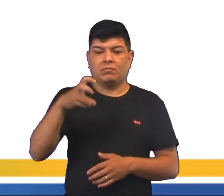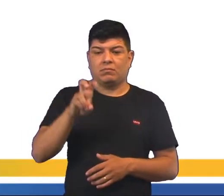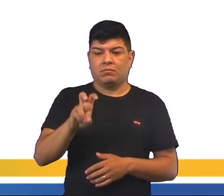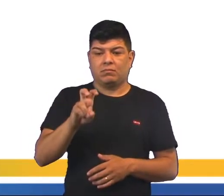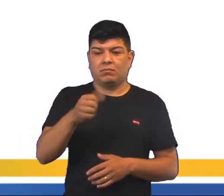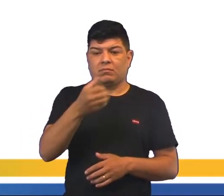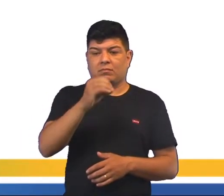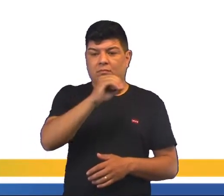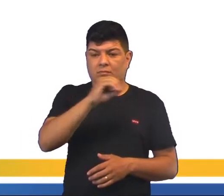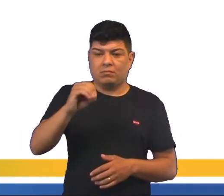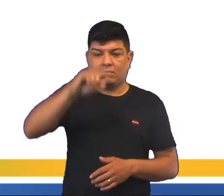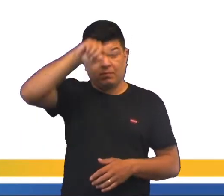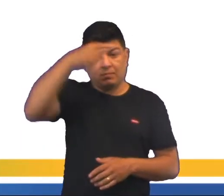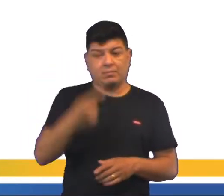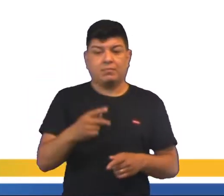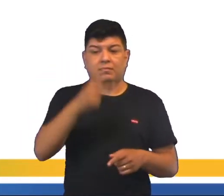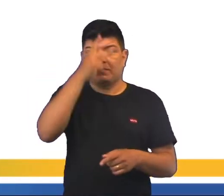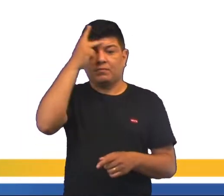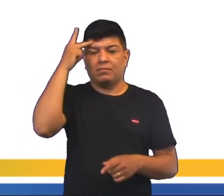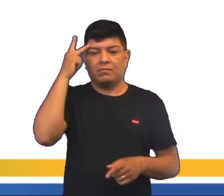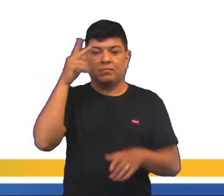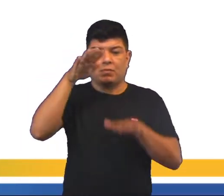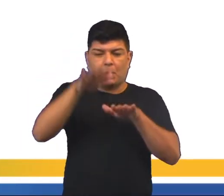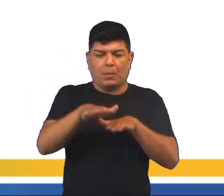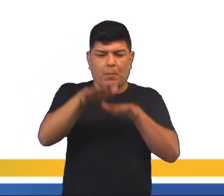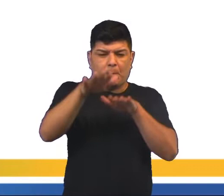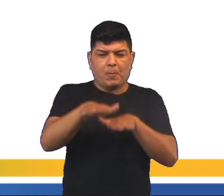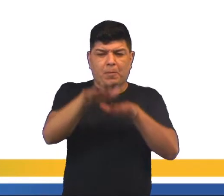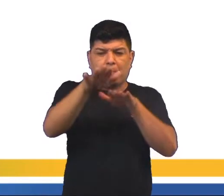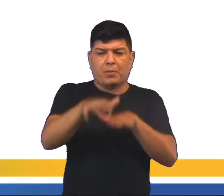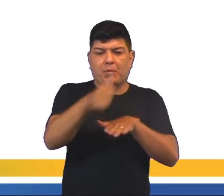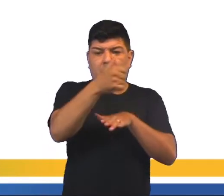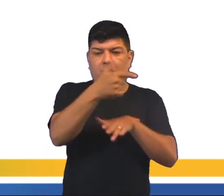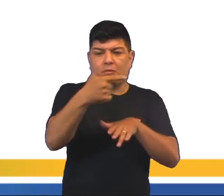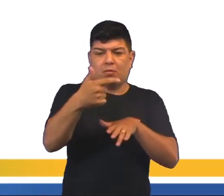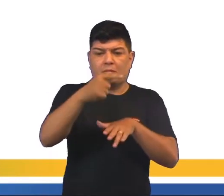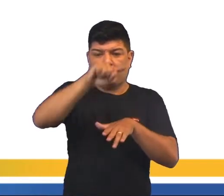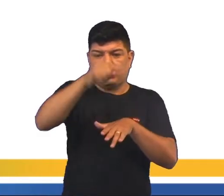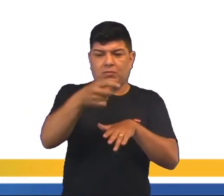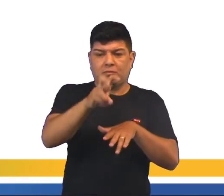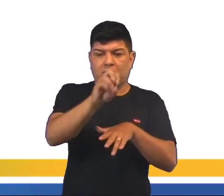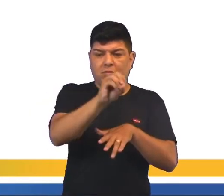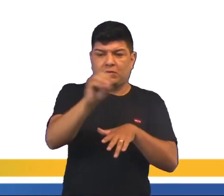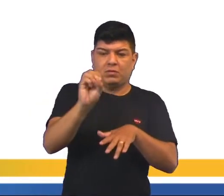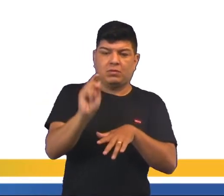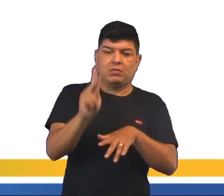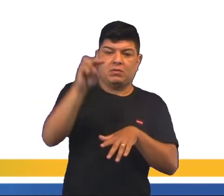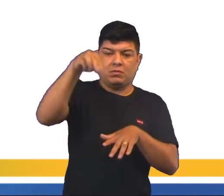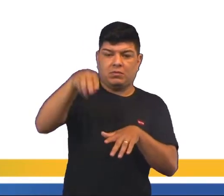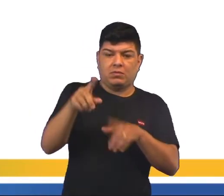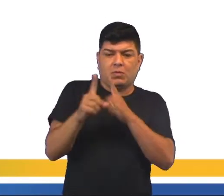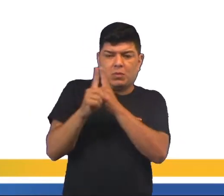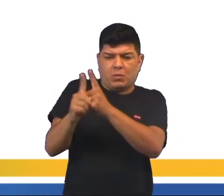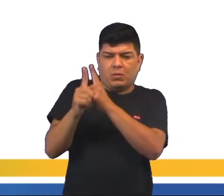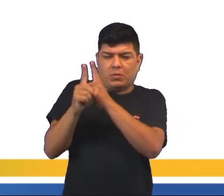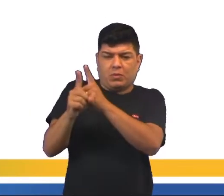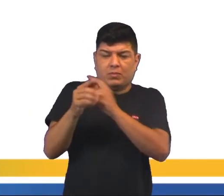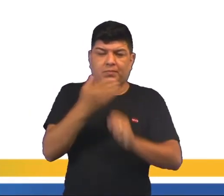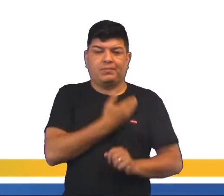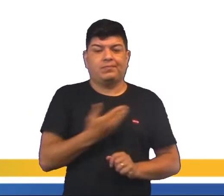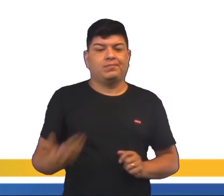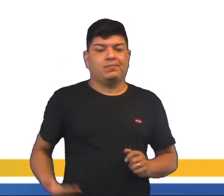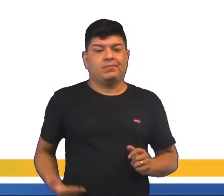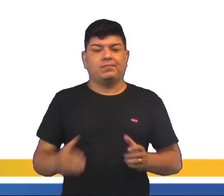mil pessoas percorreram cerca de 2.500 quilômetros fugindo da perseguição do governo.